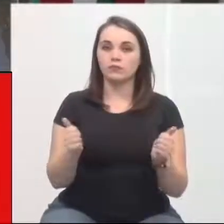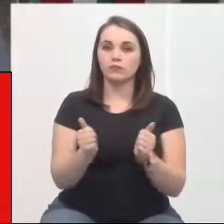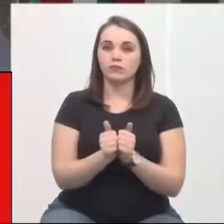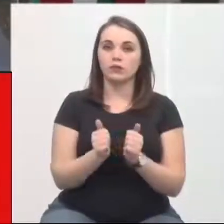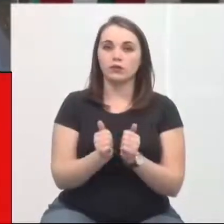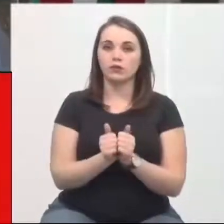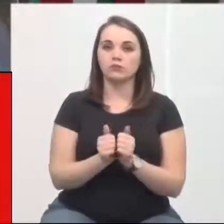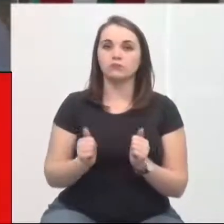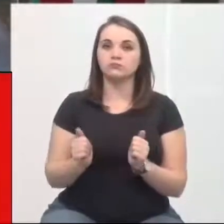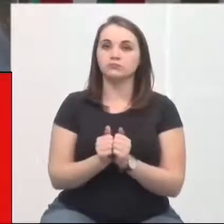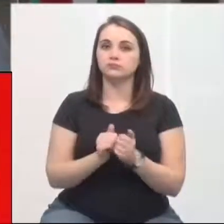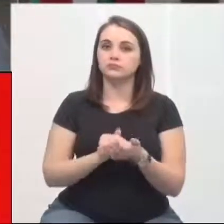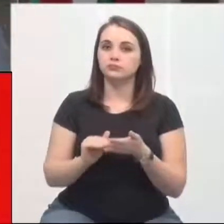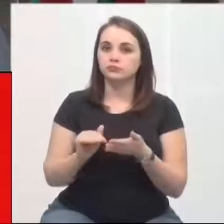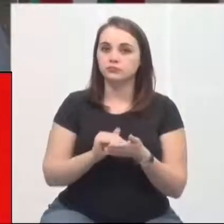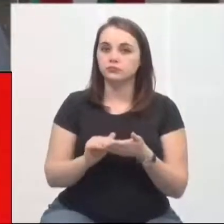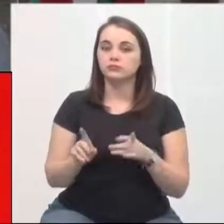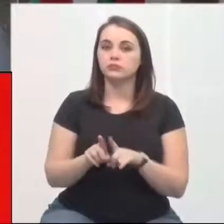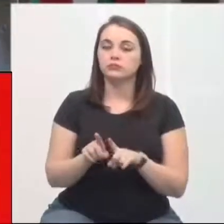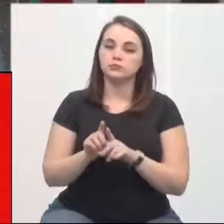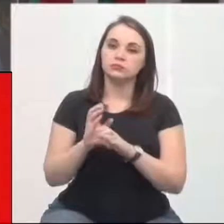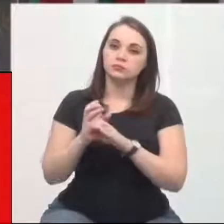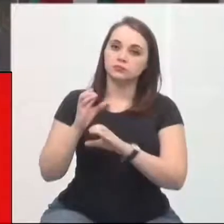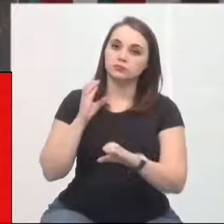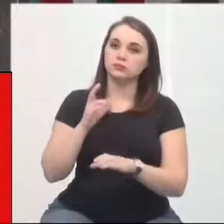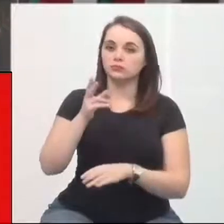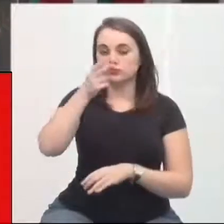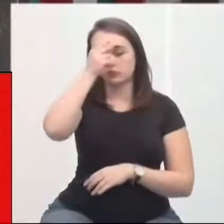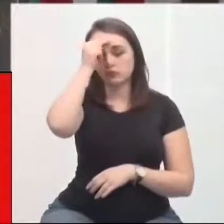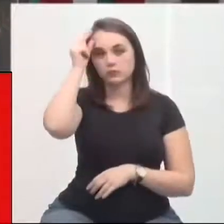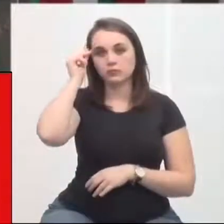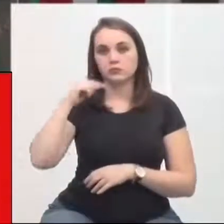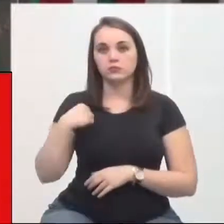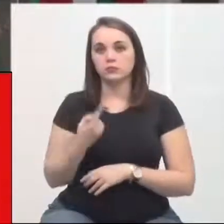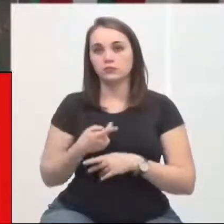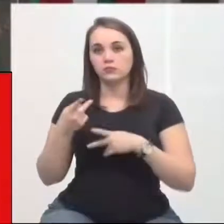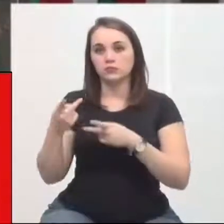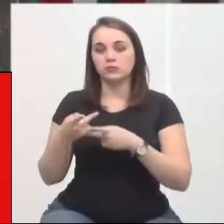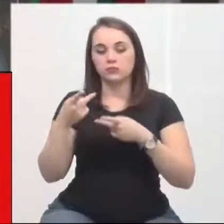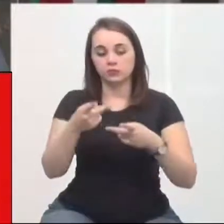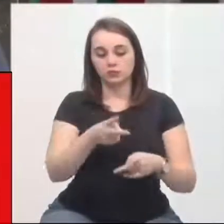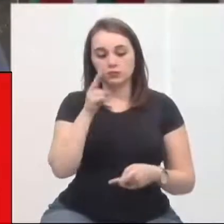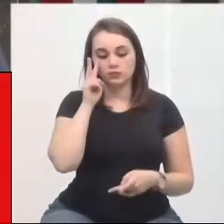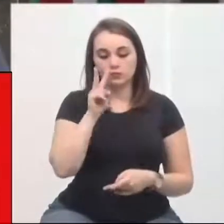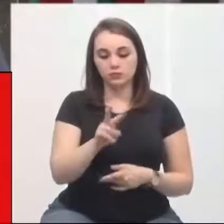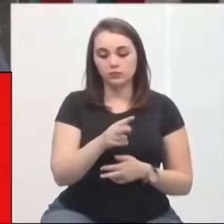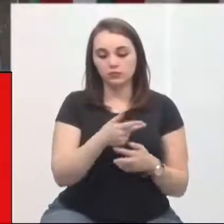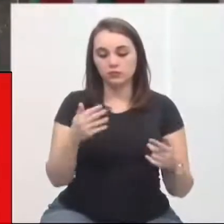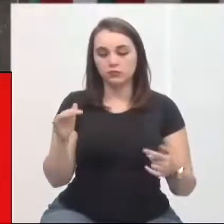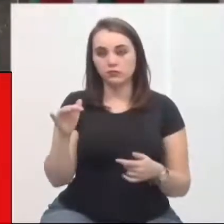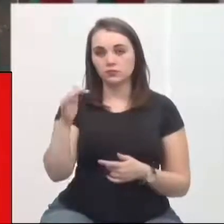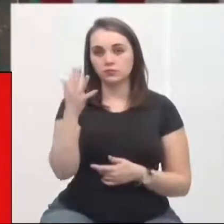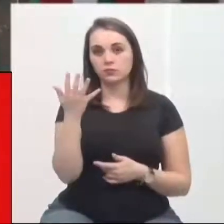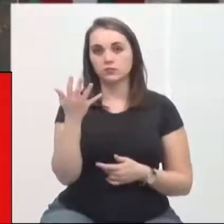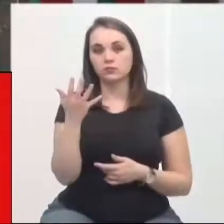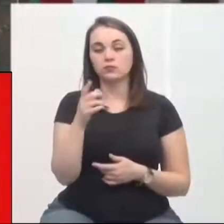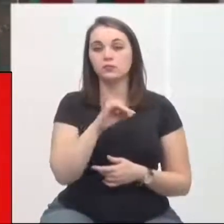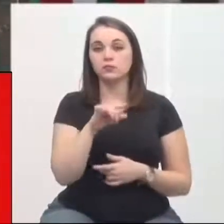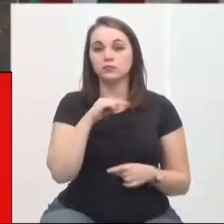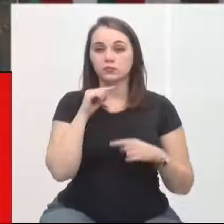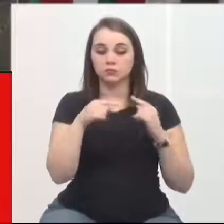com o secretário, junto com os engenheiros da prefeitura, nos mostram, nos orientam. E quando temos